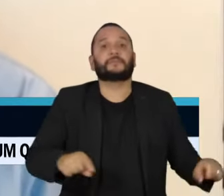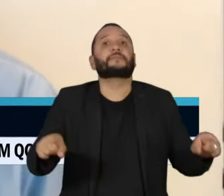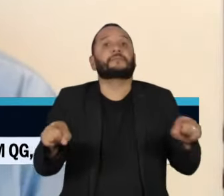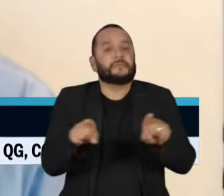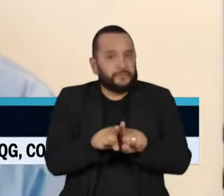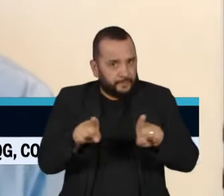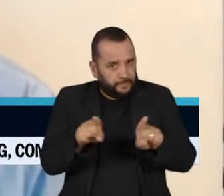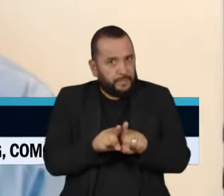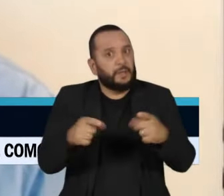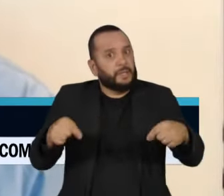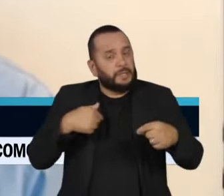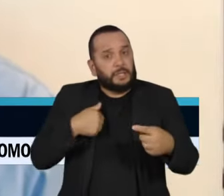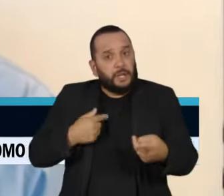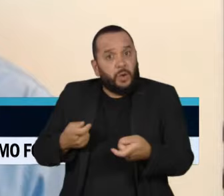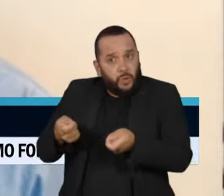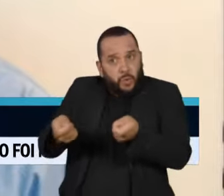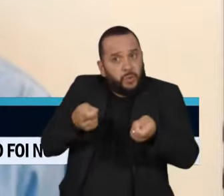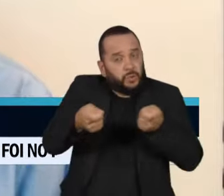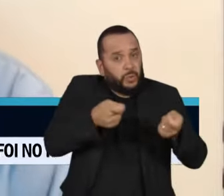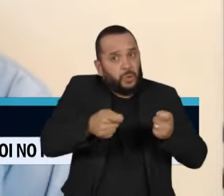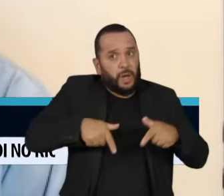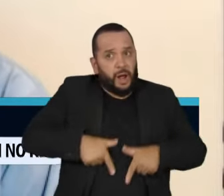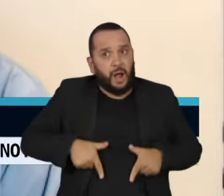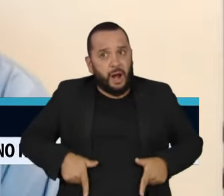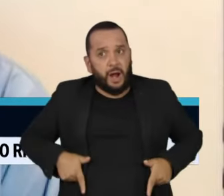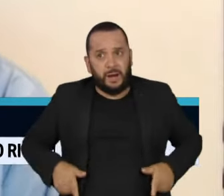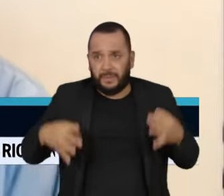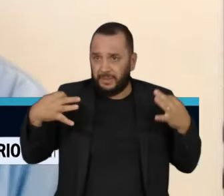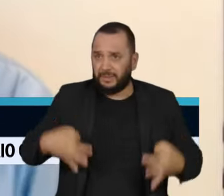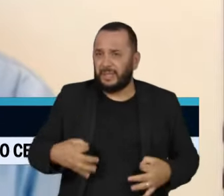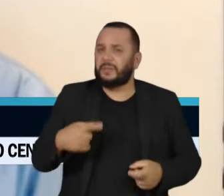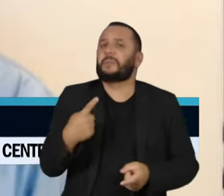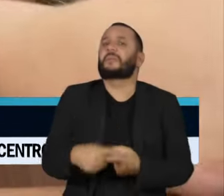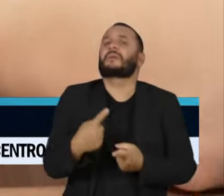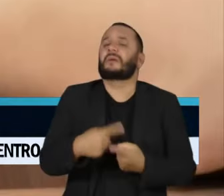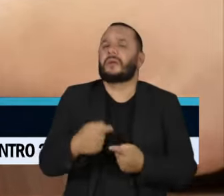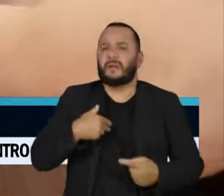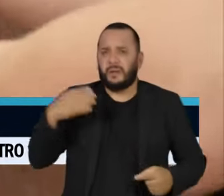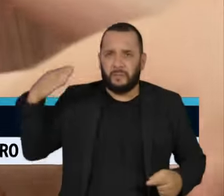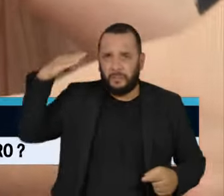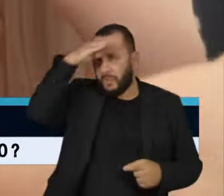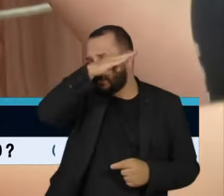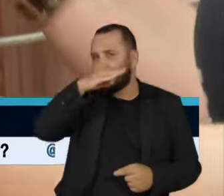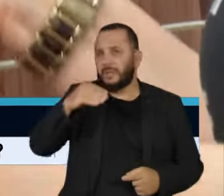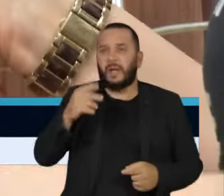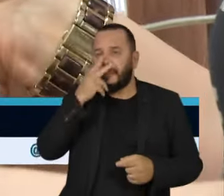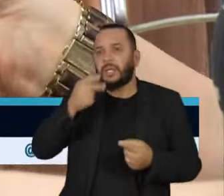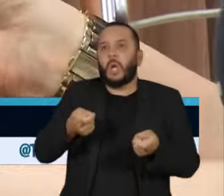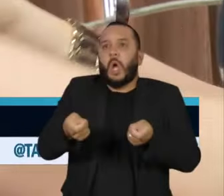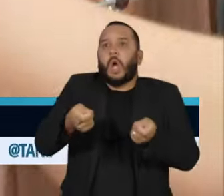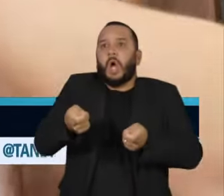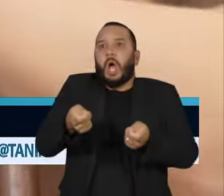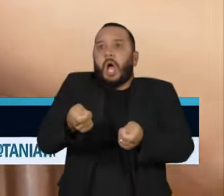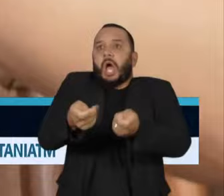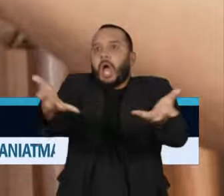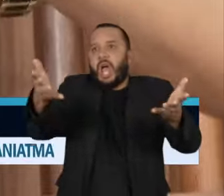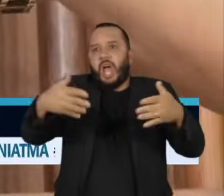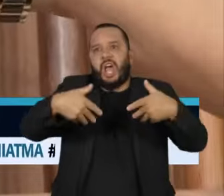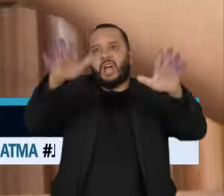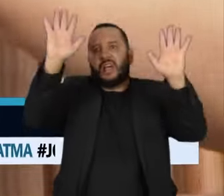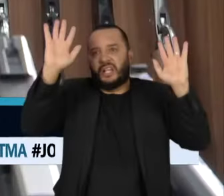ter controle sobre o mercado, porque o que o governo Bolsonaro fez foi praticamente perder o controle.